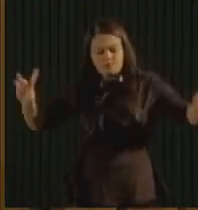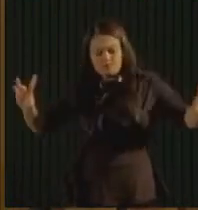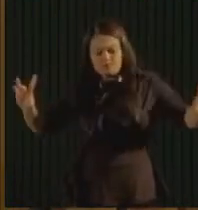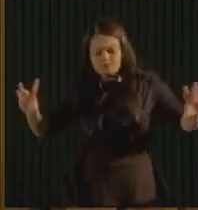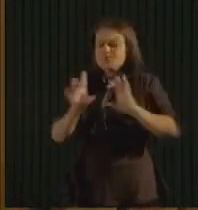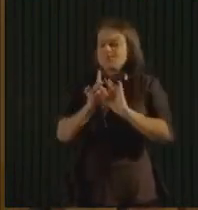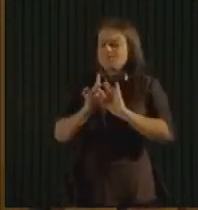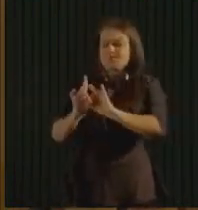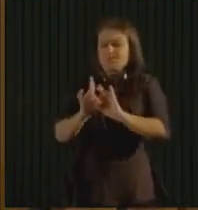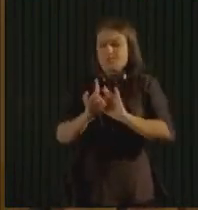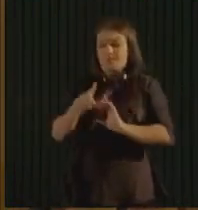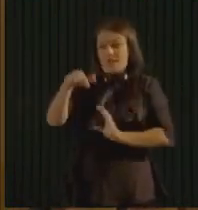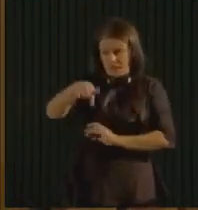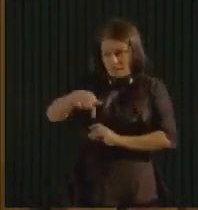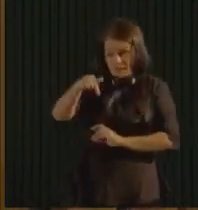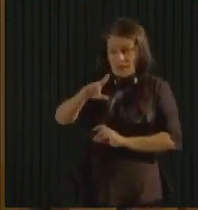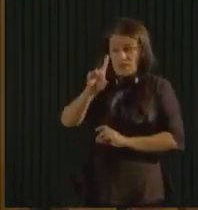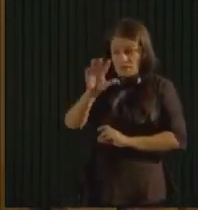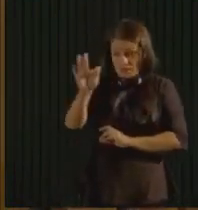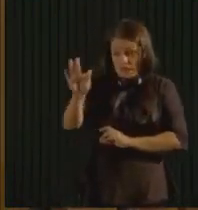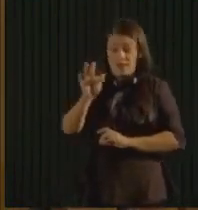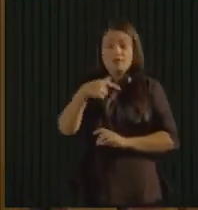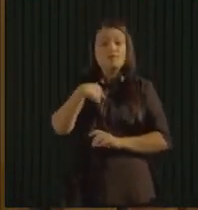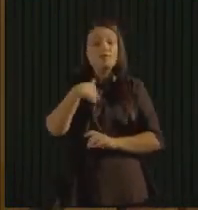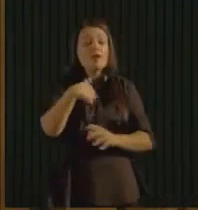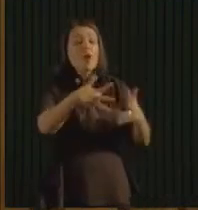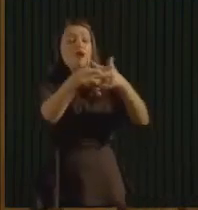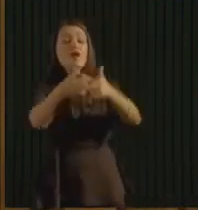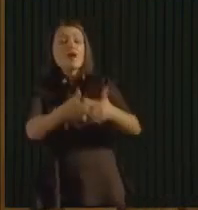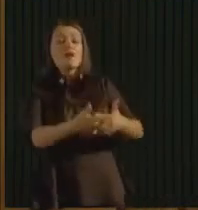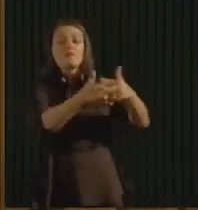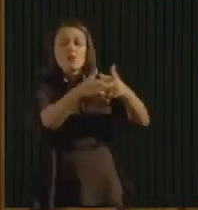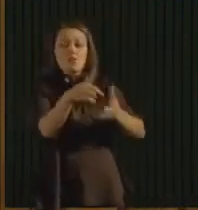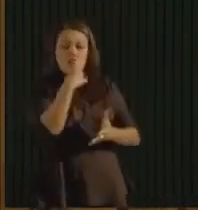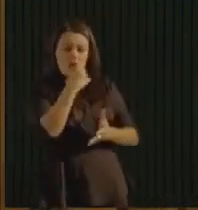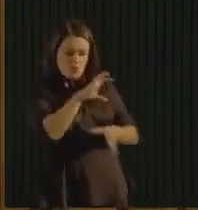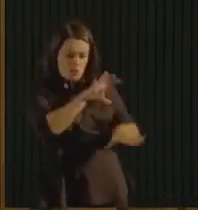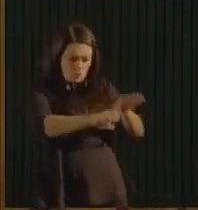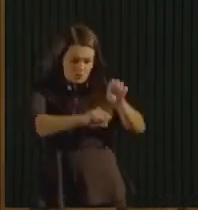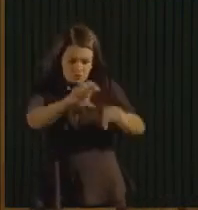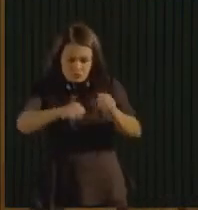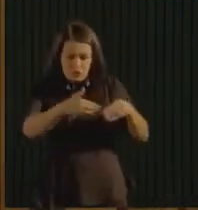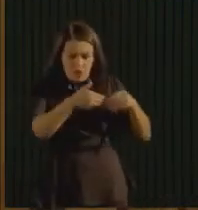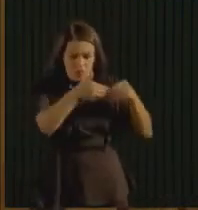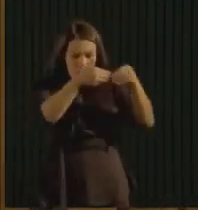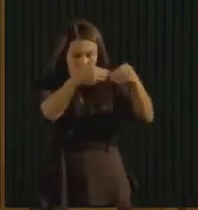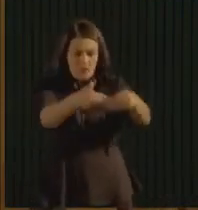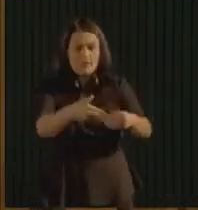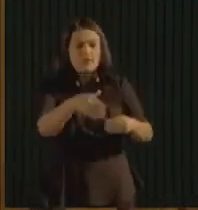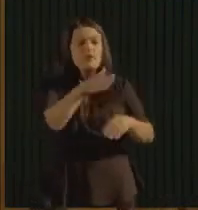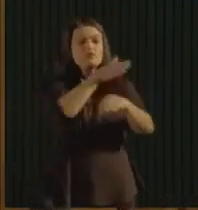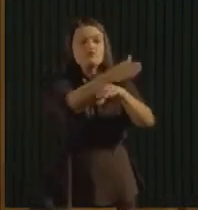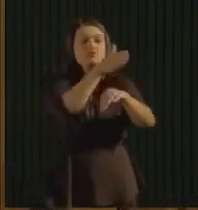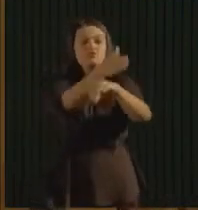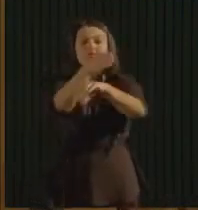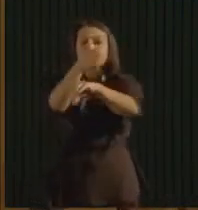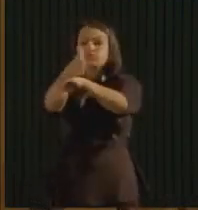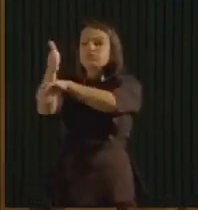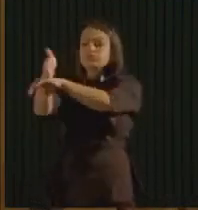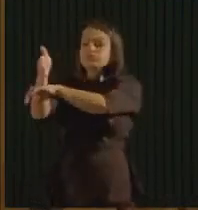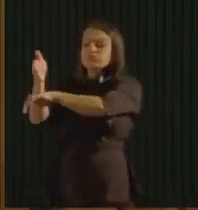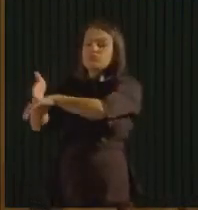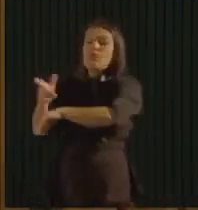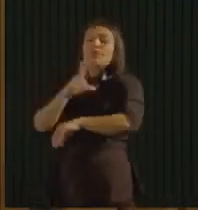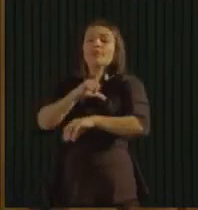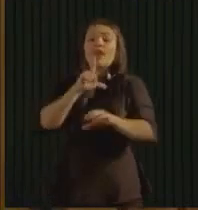Distrito Federal, a coleta seletiva hoje conta em algumas rotas, com o trabalho de cooperativas